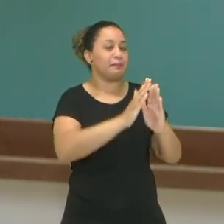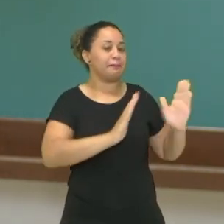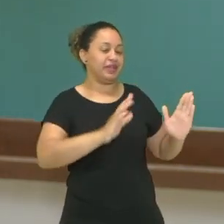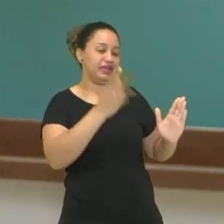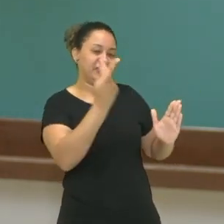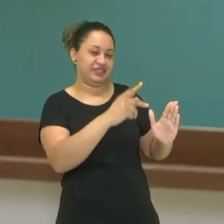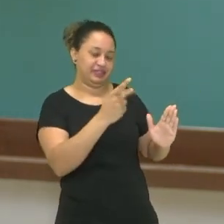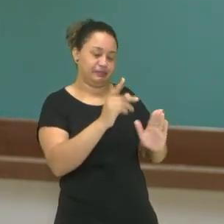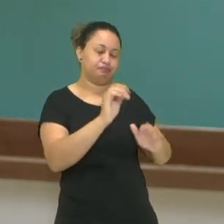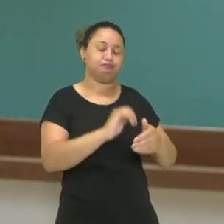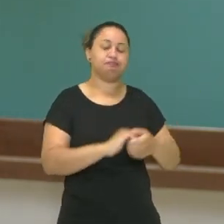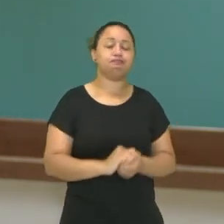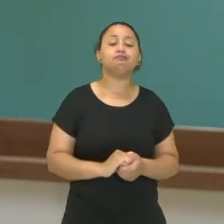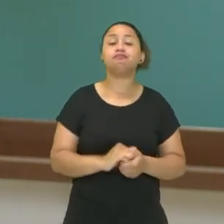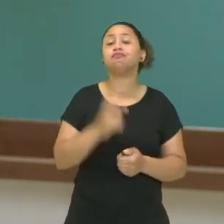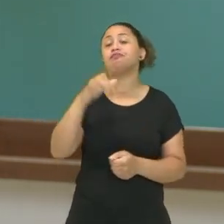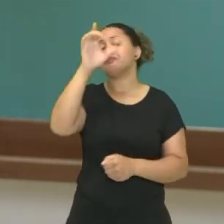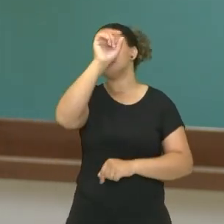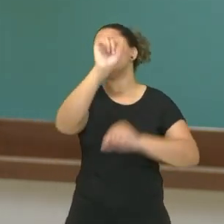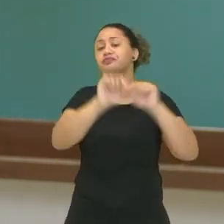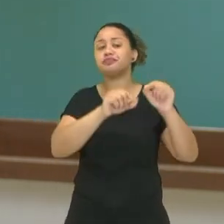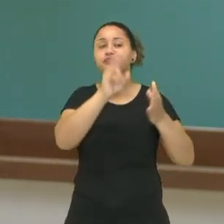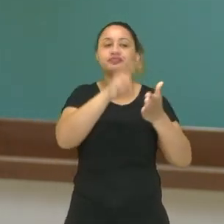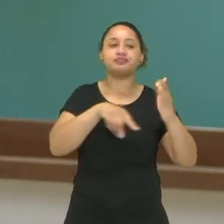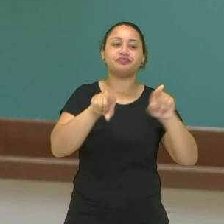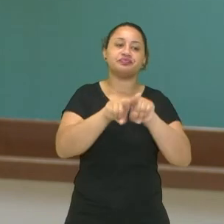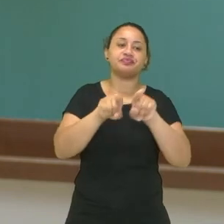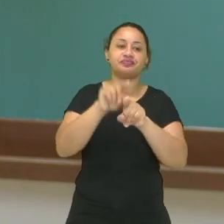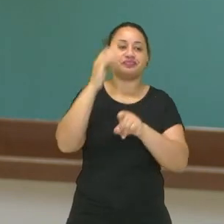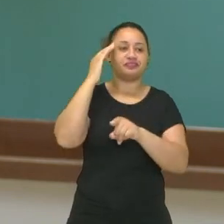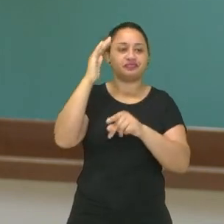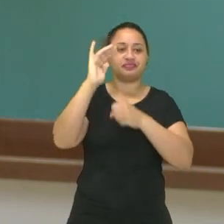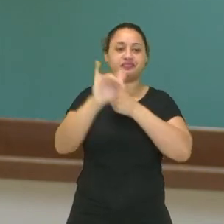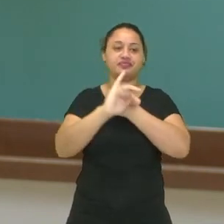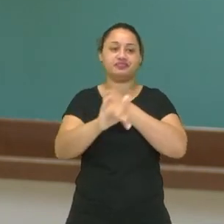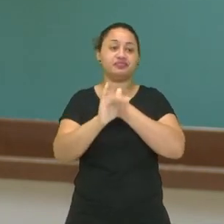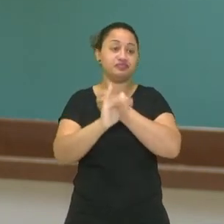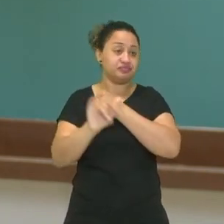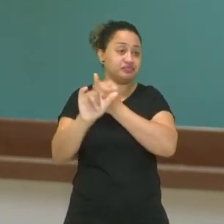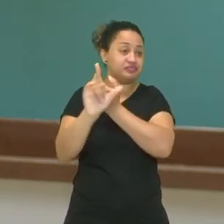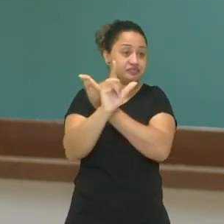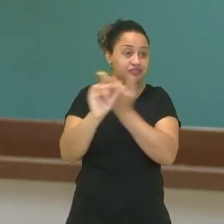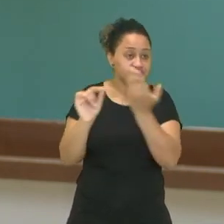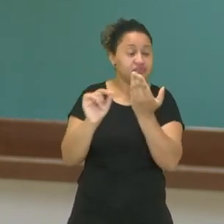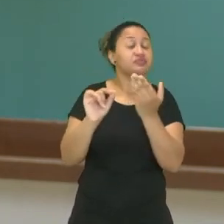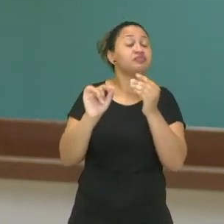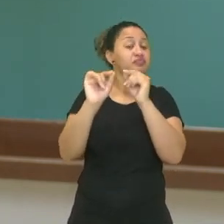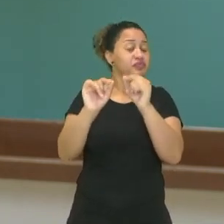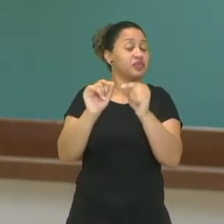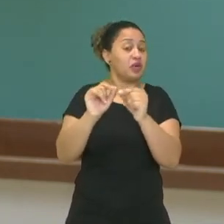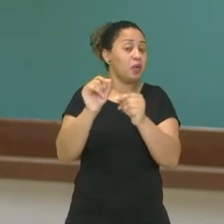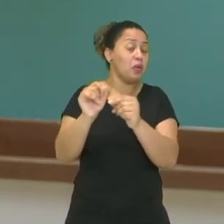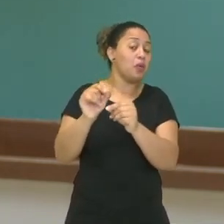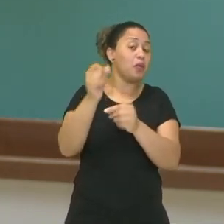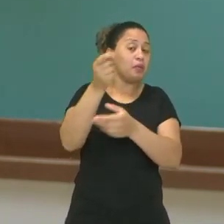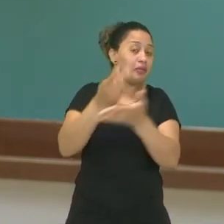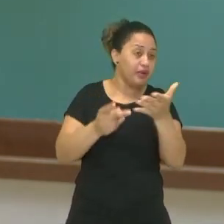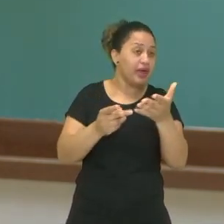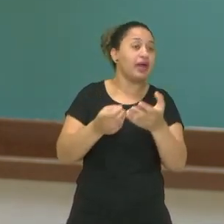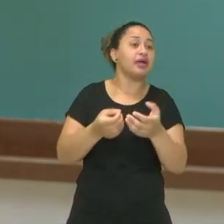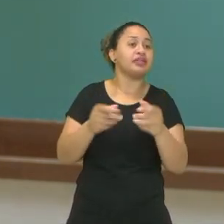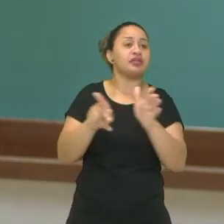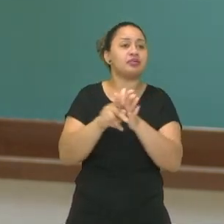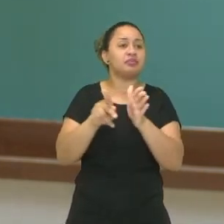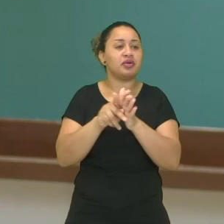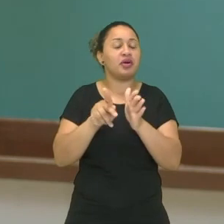que aprendemos? Lemos e interpretamos a crônica de Raquel de Queiroz. O poeta faz bodas de ouro, em